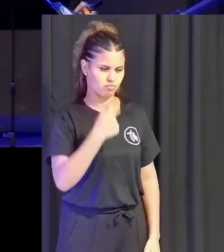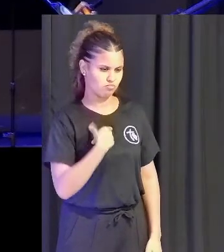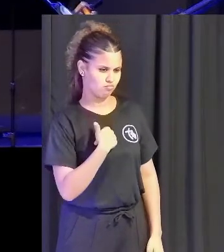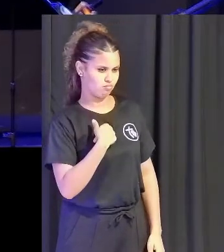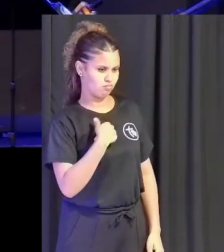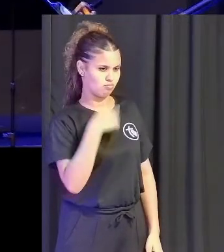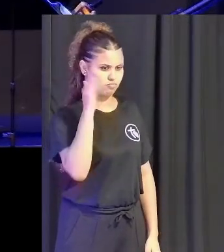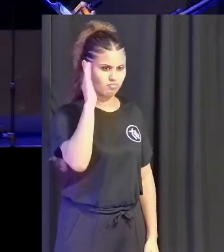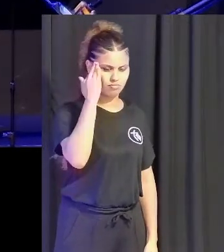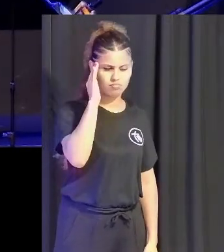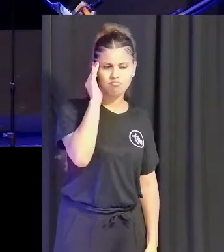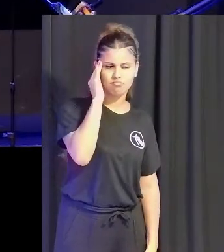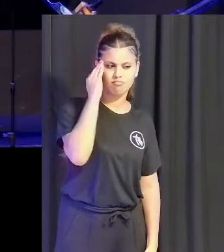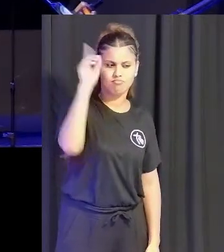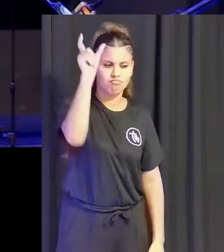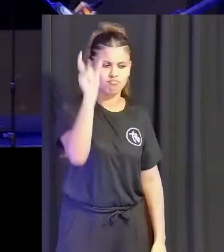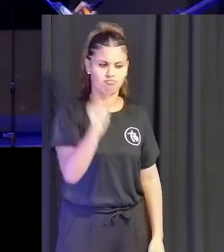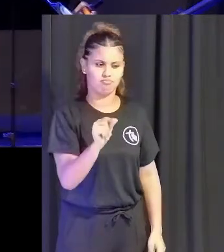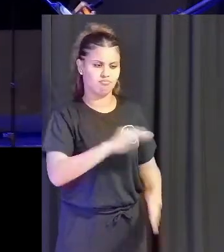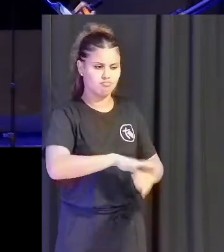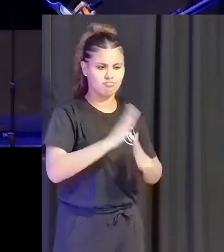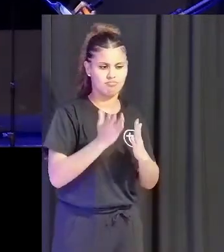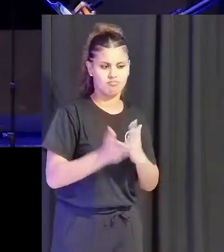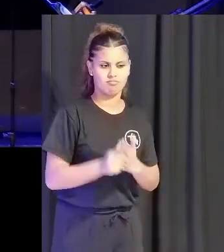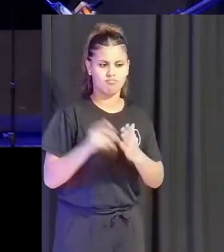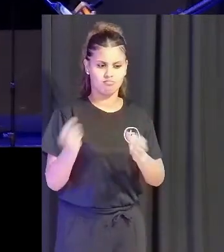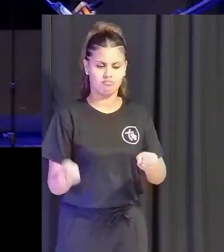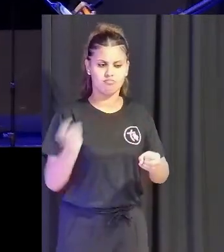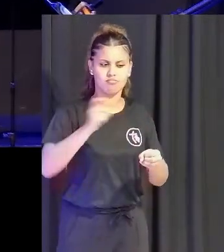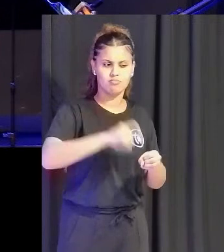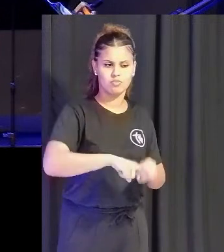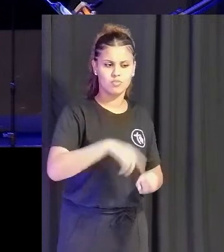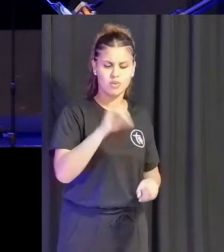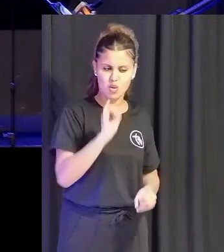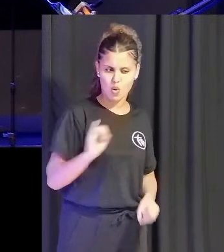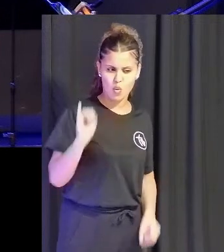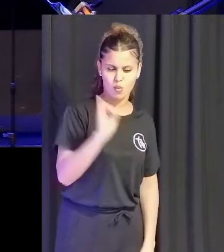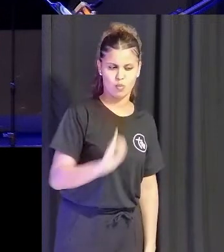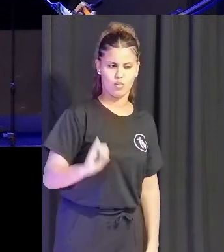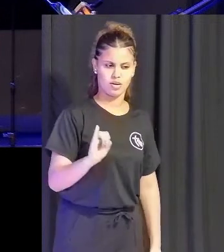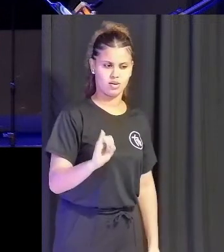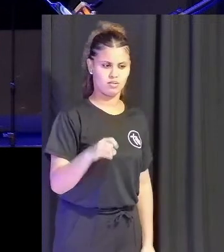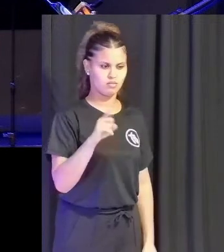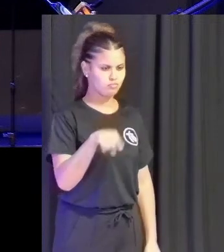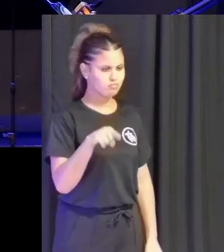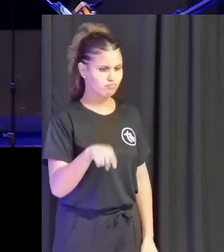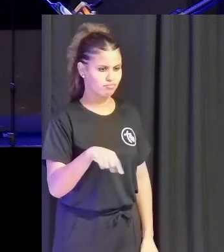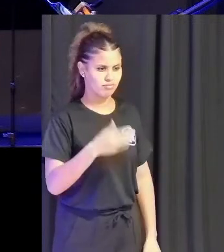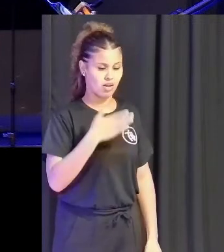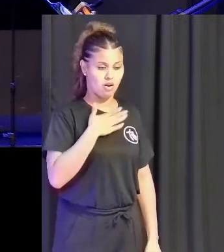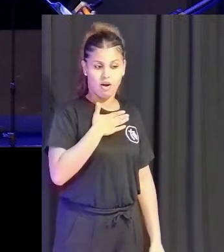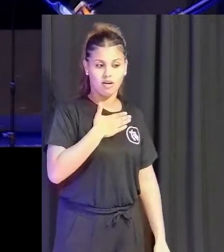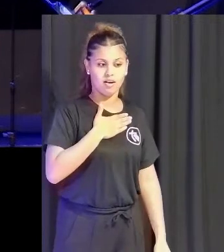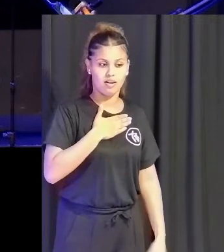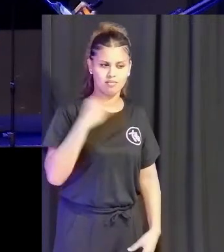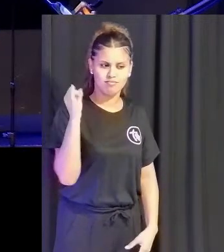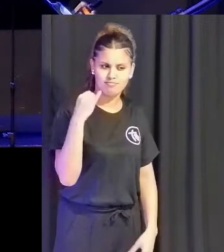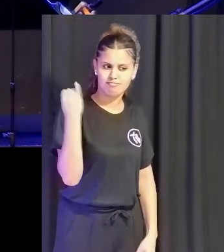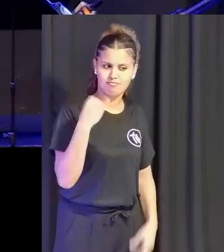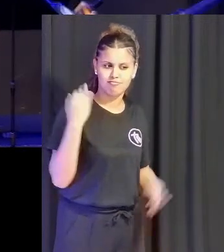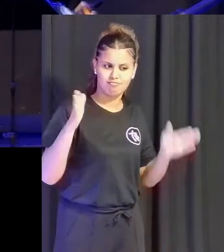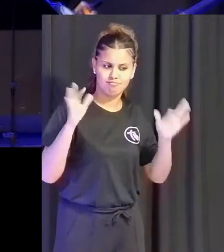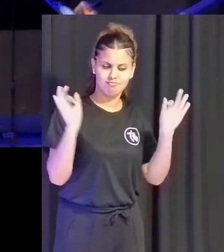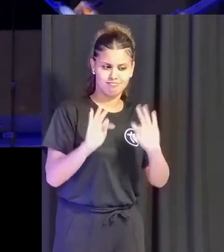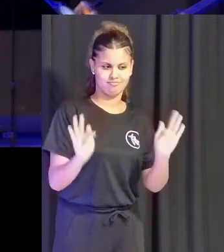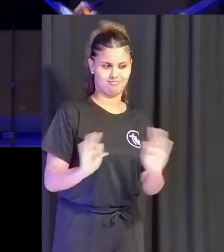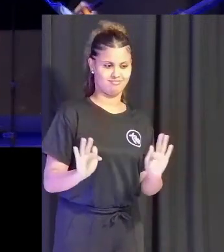silêncio. Daí eu voltei e dei um oi para ele. E os olhos dele ficaram bem grandes e ele deu um oi de volta. Eu disse, o cara fala Libras.